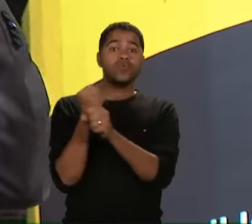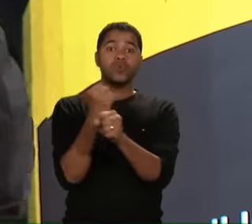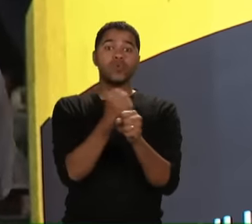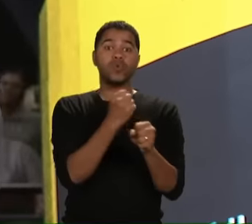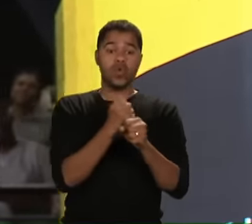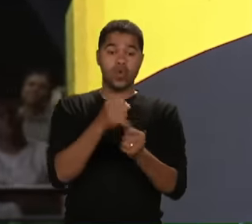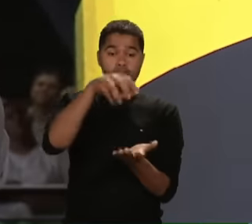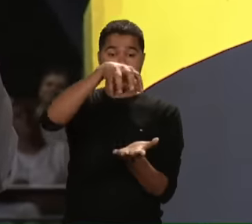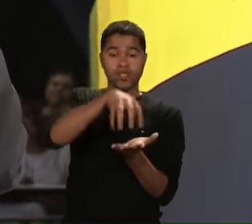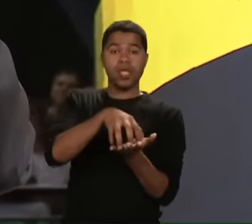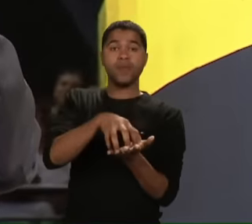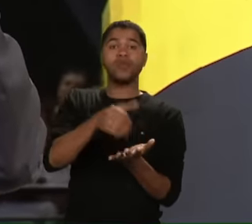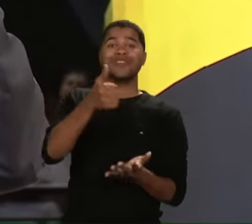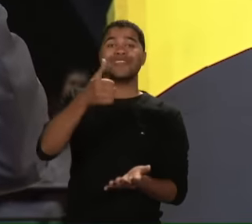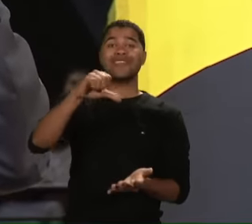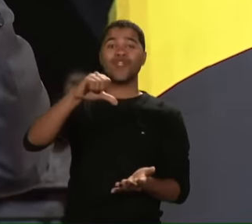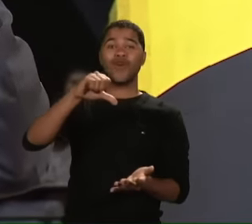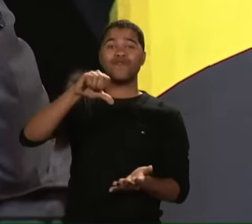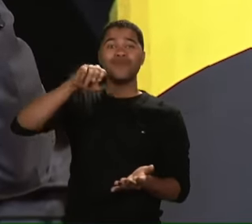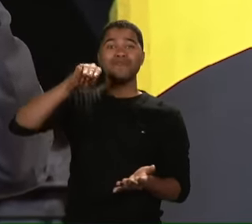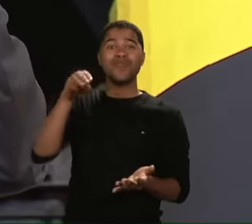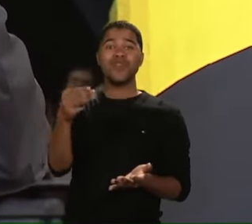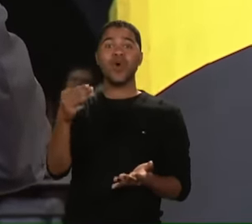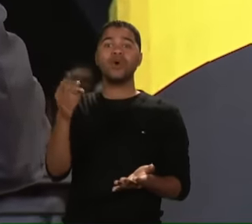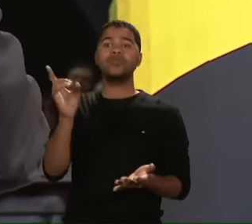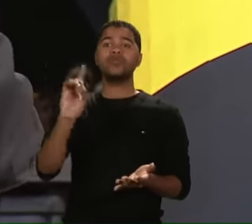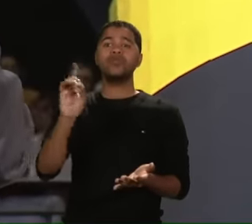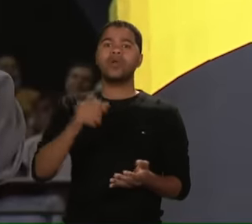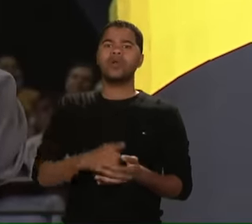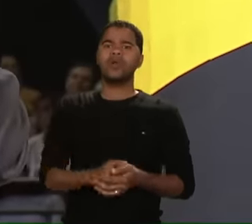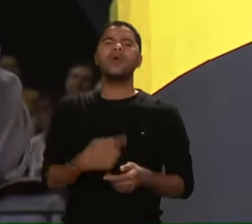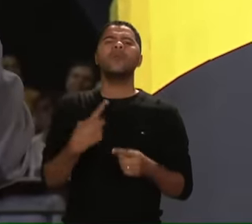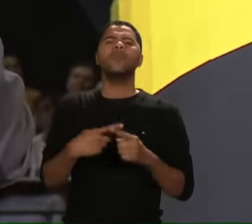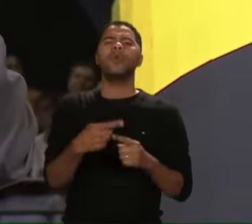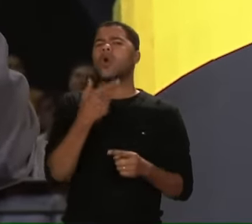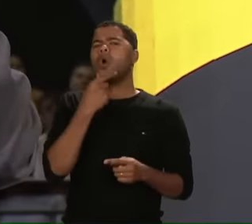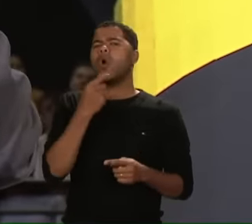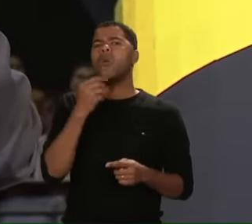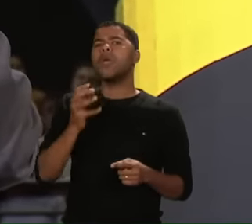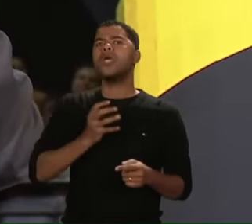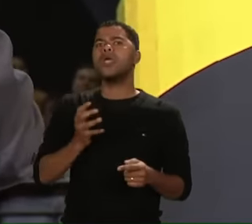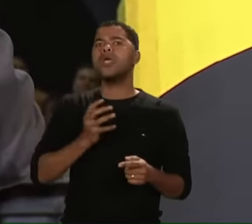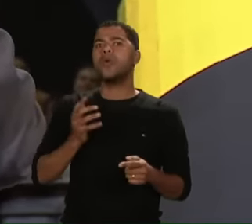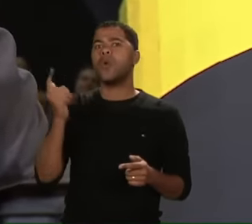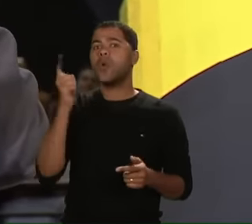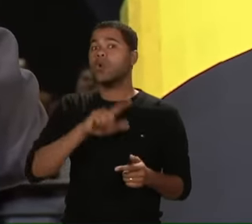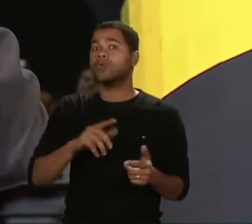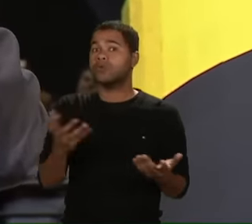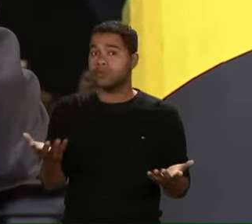milhões e meio de dólares. Aí você pergunta, por que que tem homens tão ricos assim?